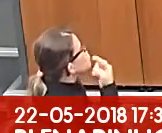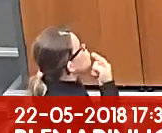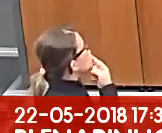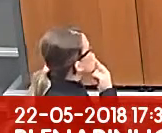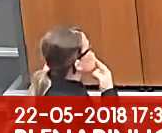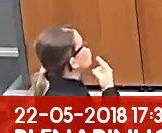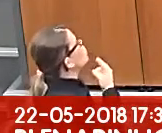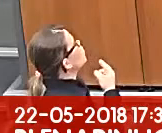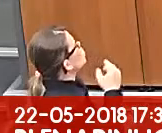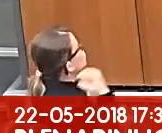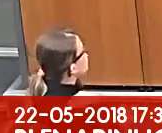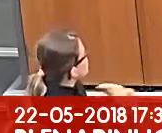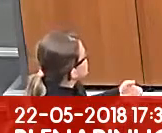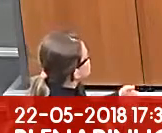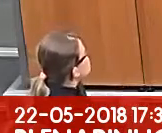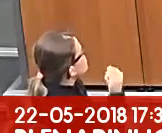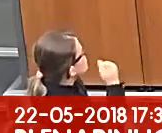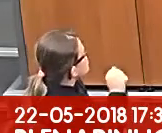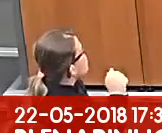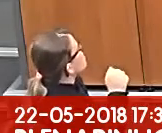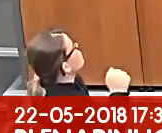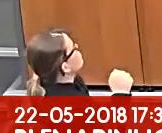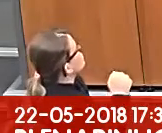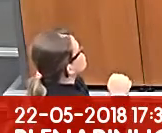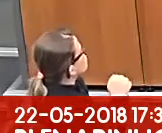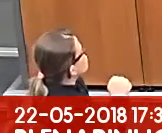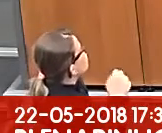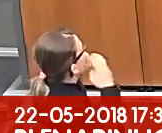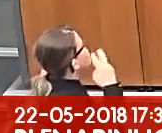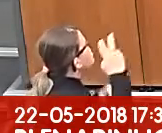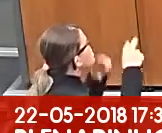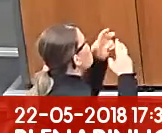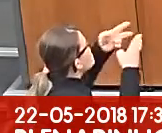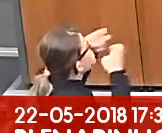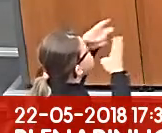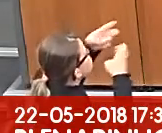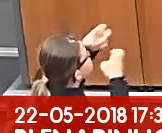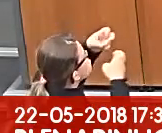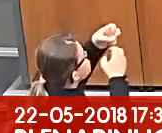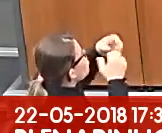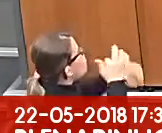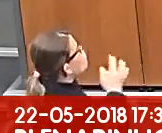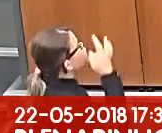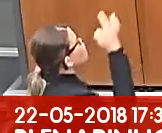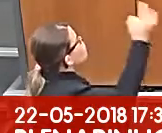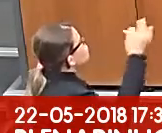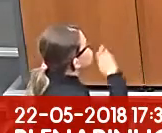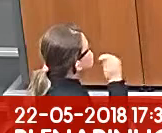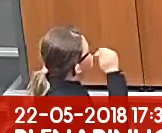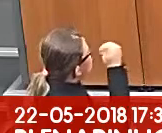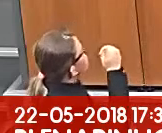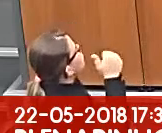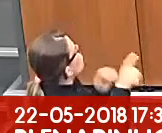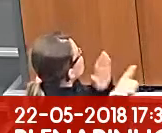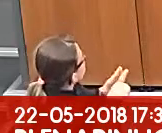Diga a ele que é para as considerações finais, o que ele viu, o que ele espera desse encontro de hoje. Né?